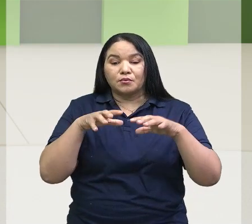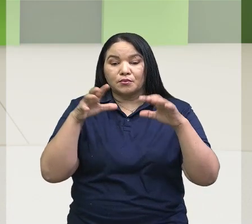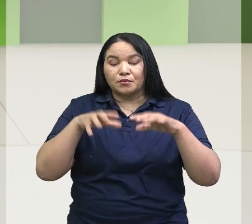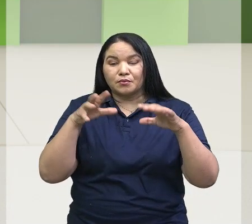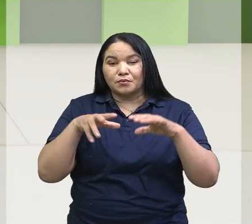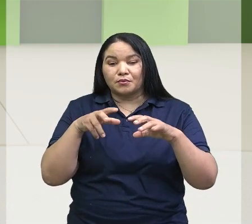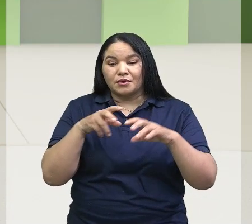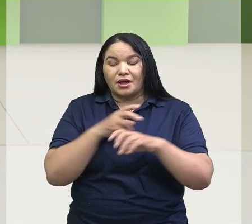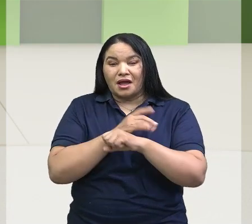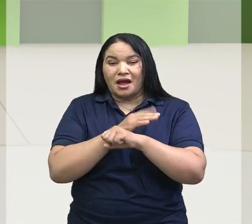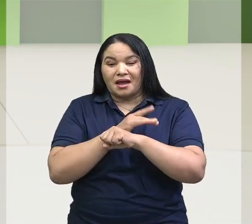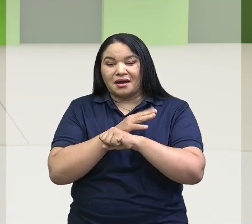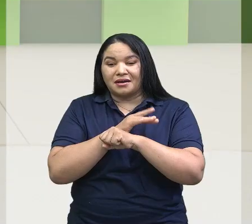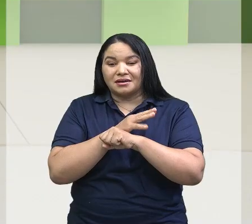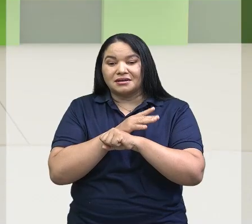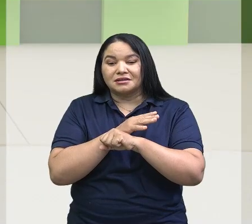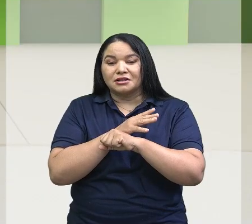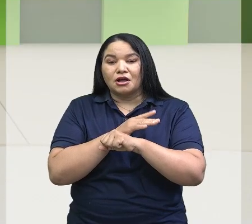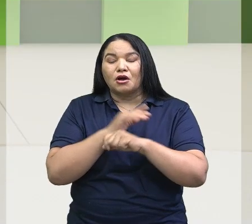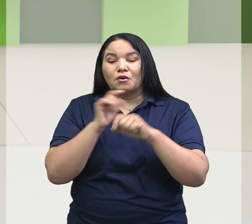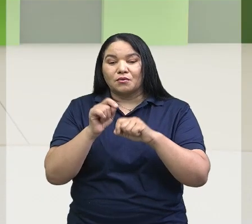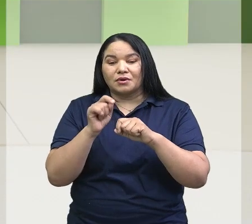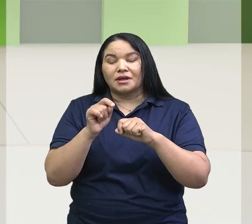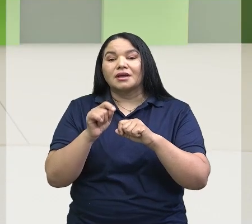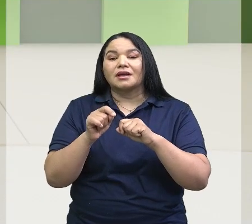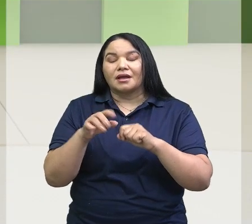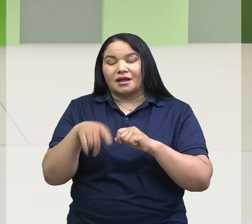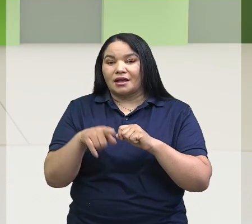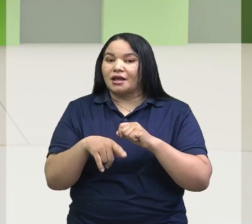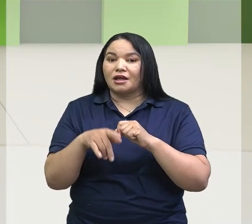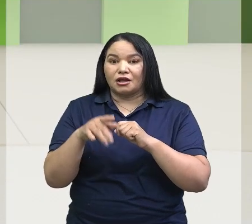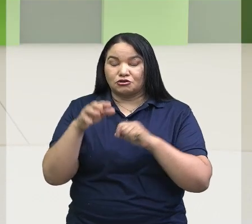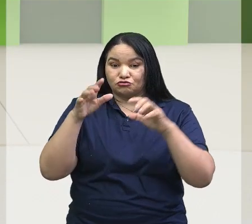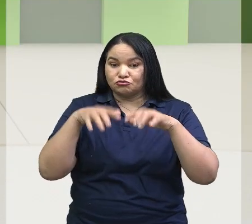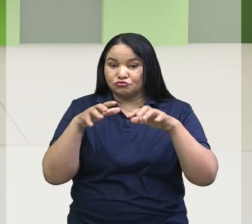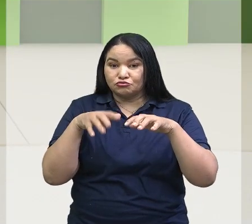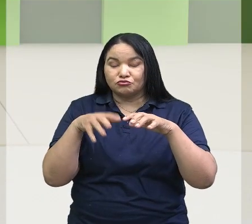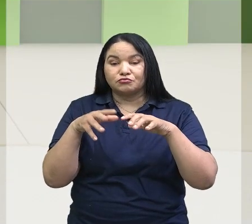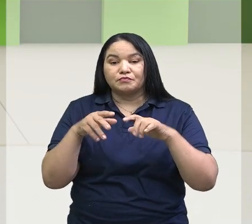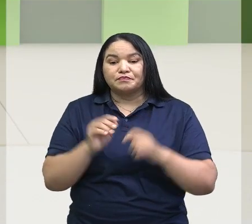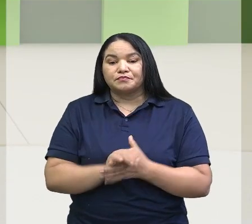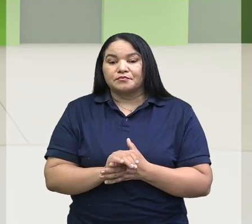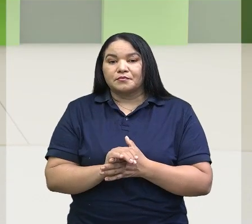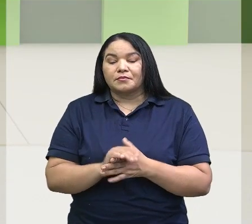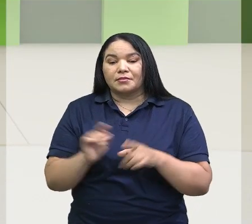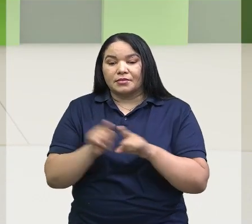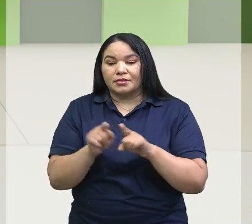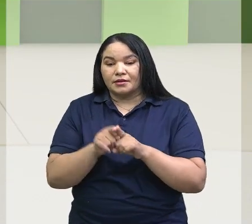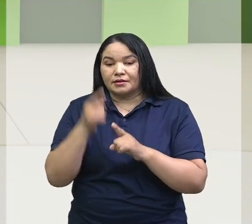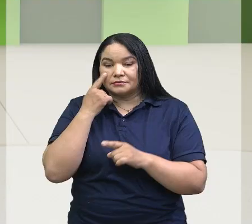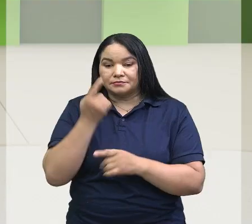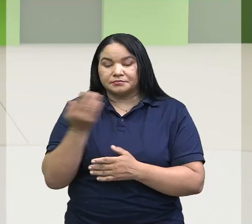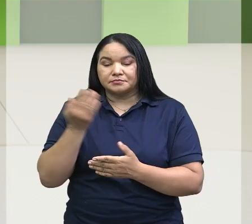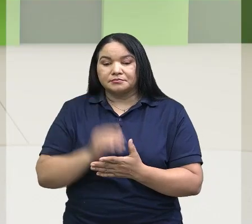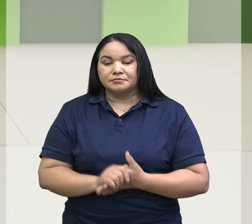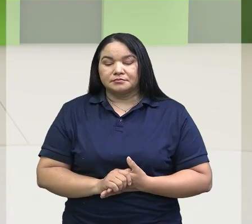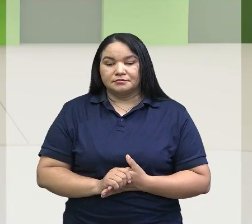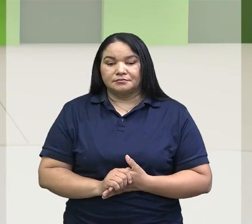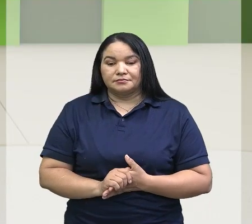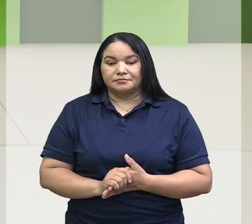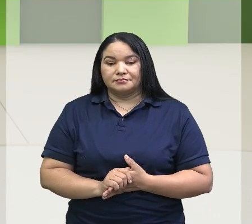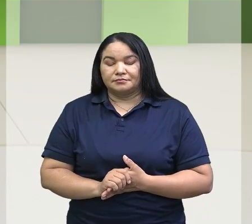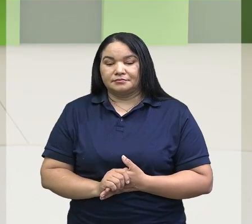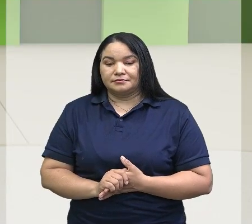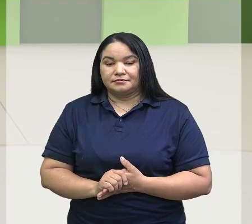a chuva, né, ela tem contato com esse material, né, se torna ali a chuva ácida como a gente conhece, ok? Vamos ver